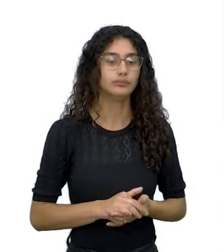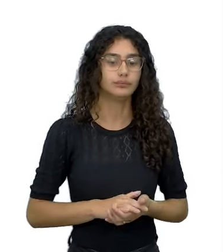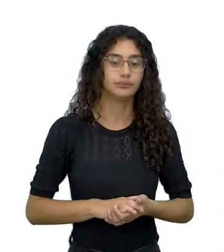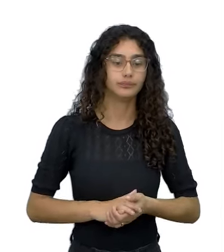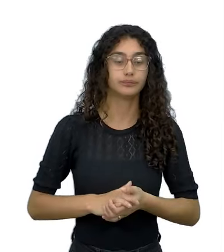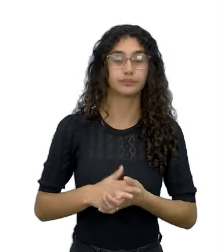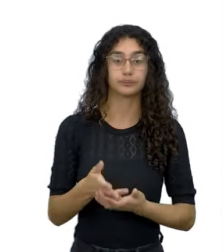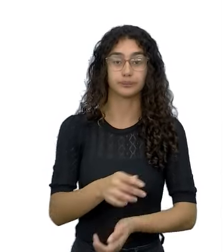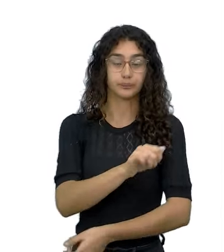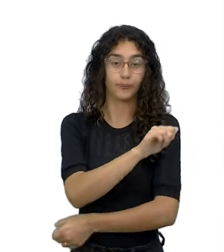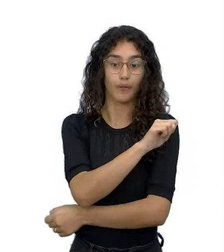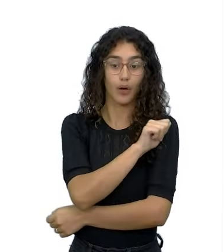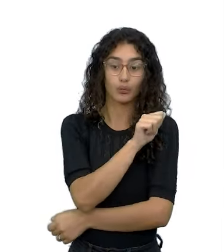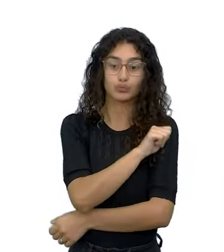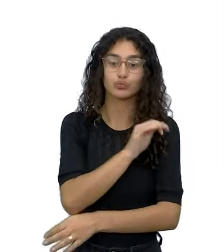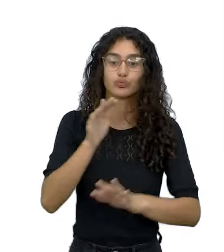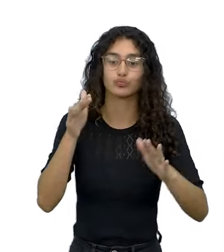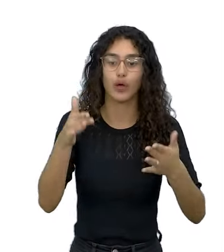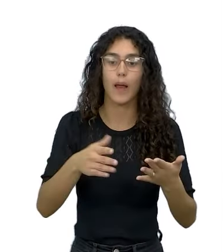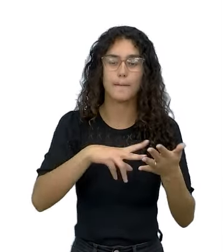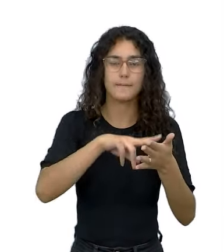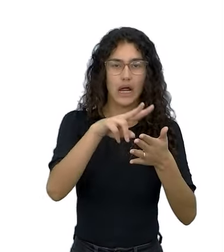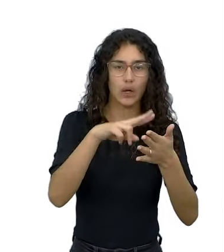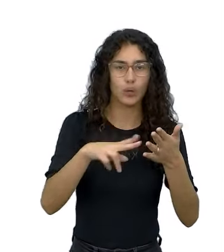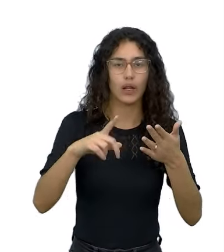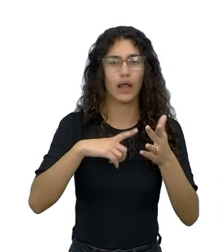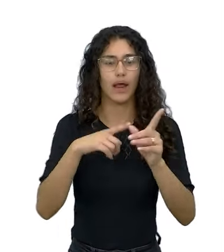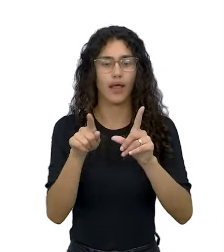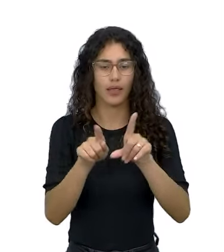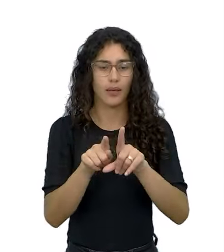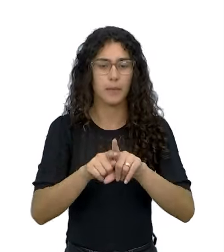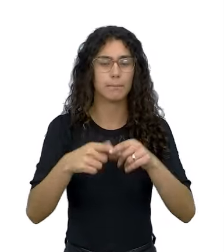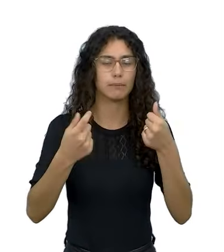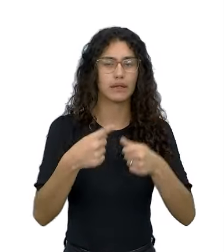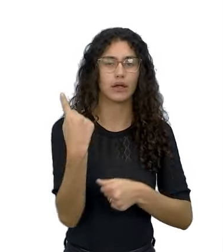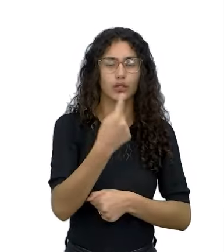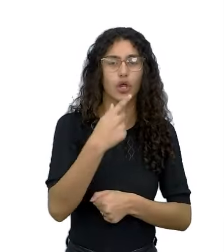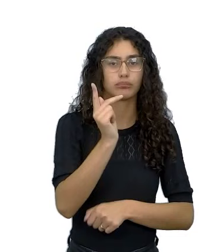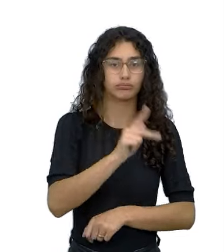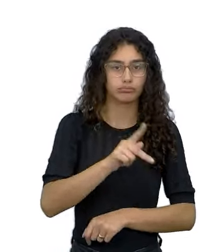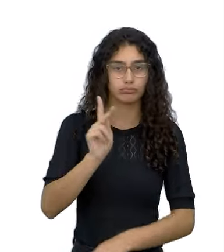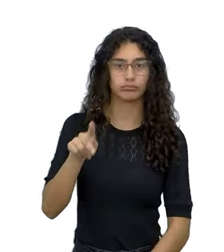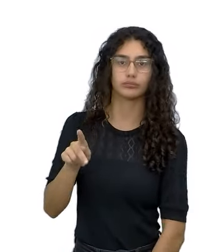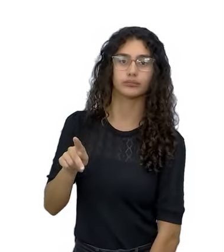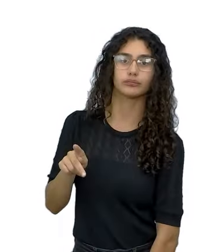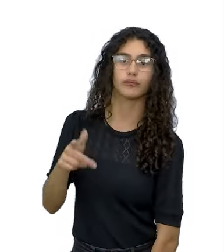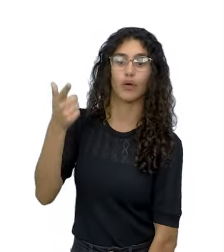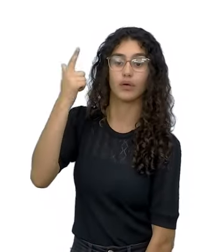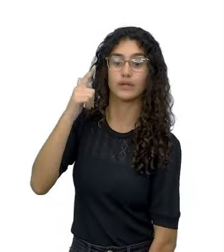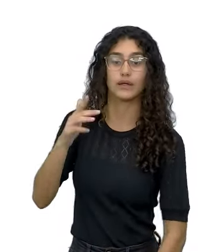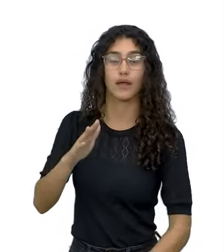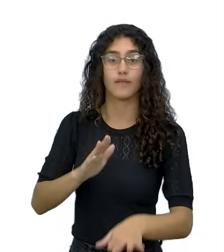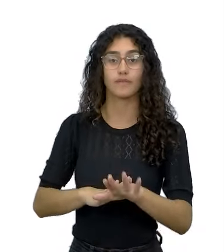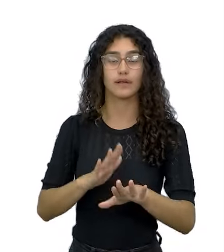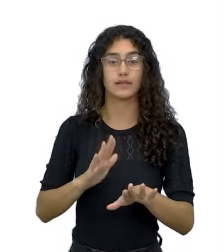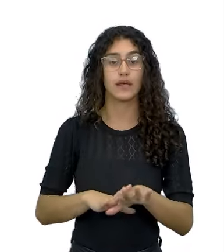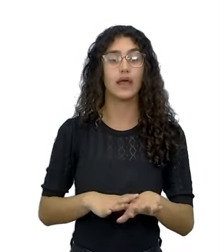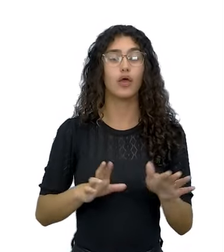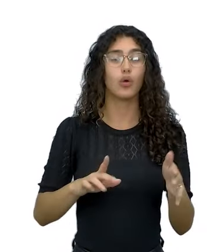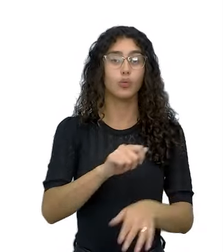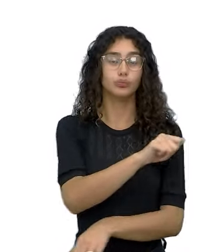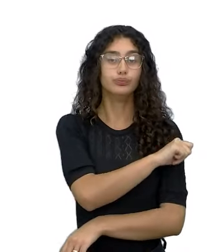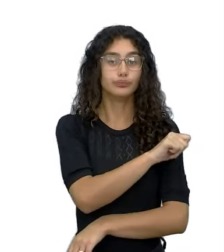estudante, através de uma leitura, né, quando tem aí um texto em mão, é necessário que nós, professores, consigamos fazer com que o